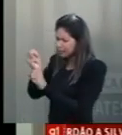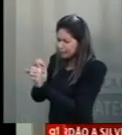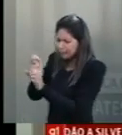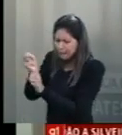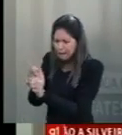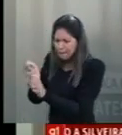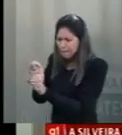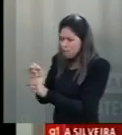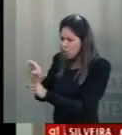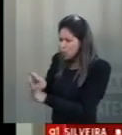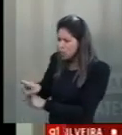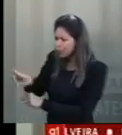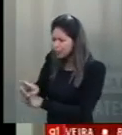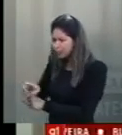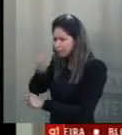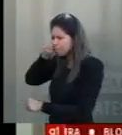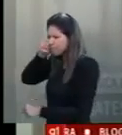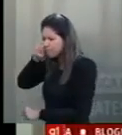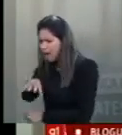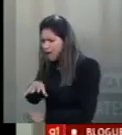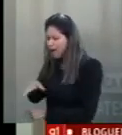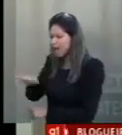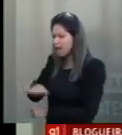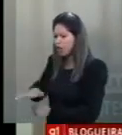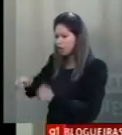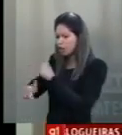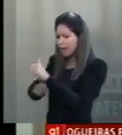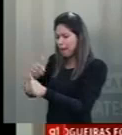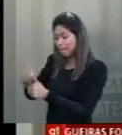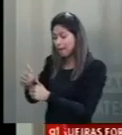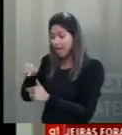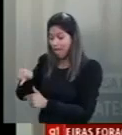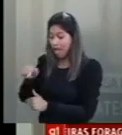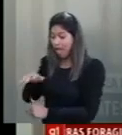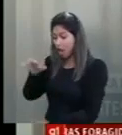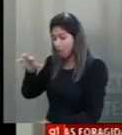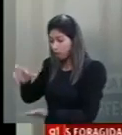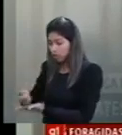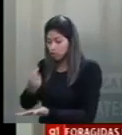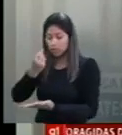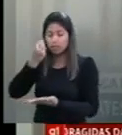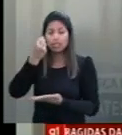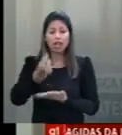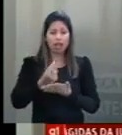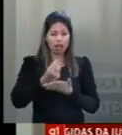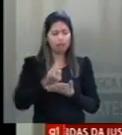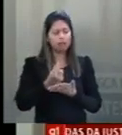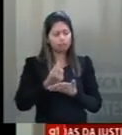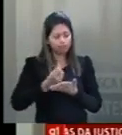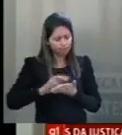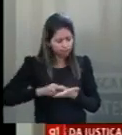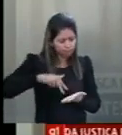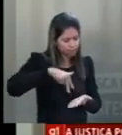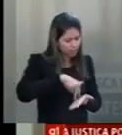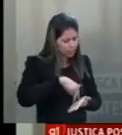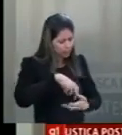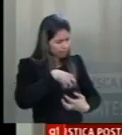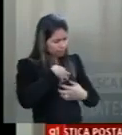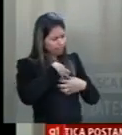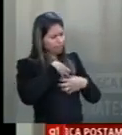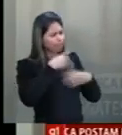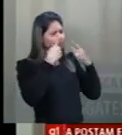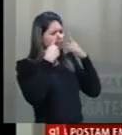abusada dessa forma, em sua dignidade. Foi resgatada e aí chorou, né?